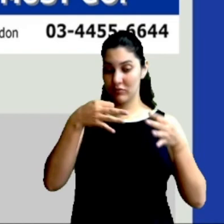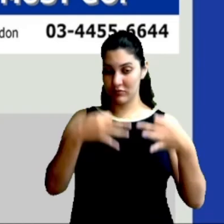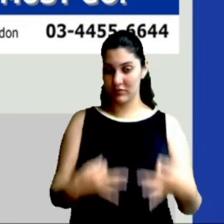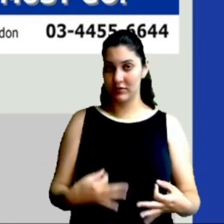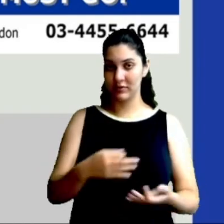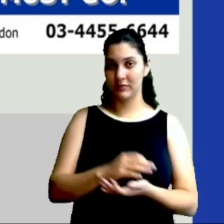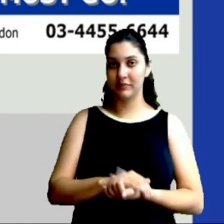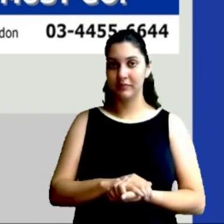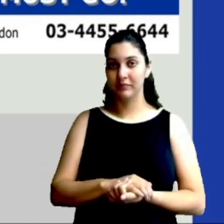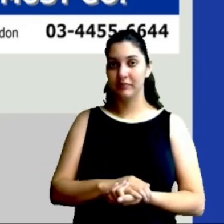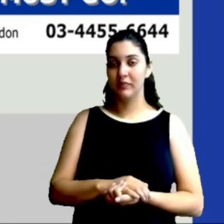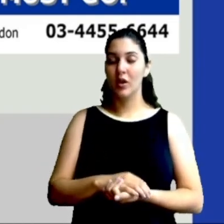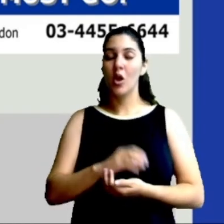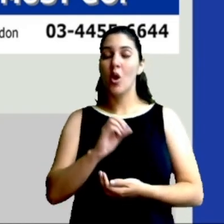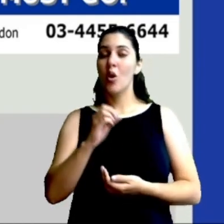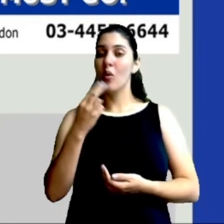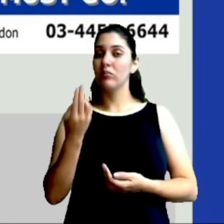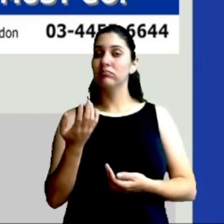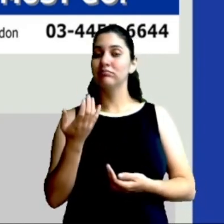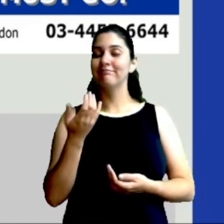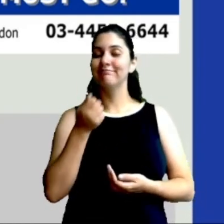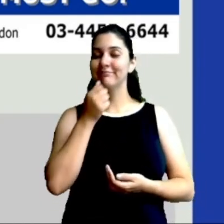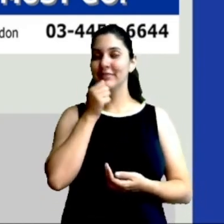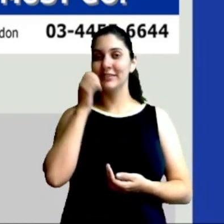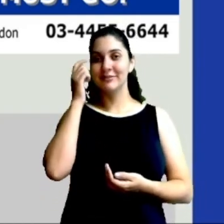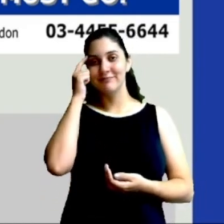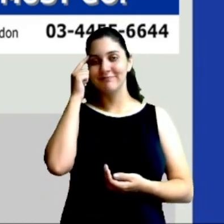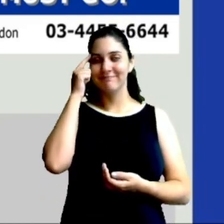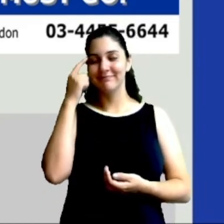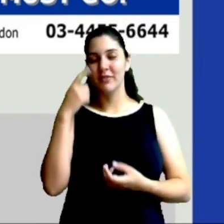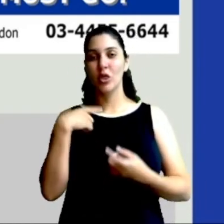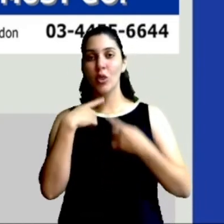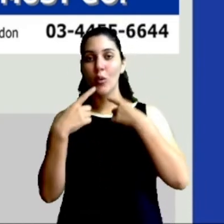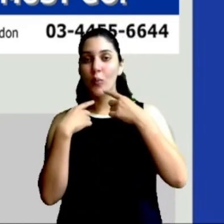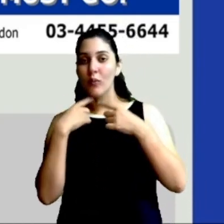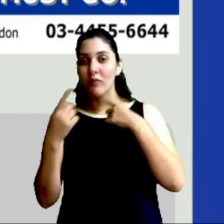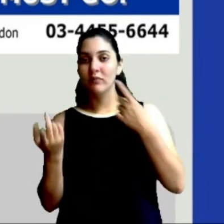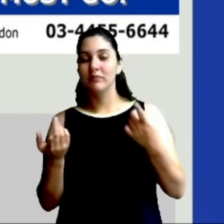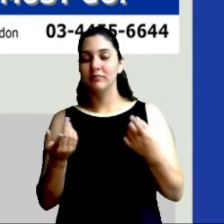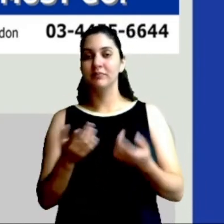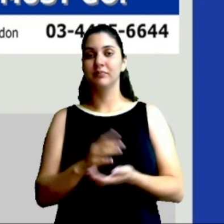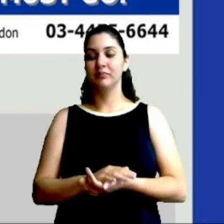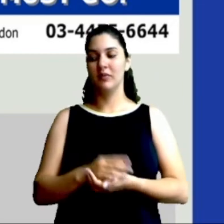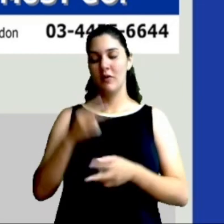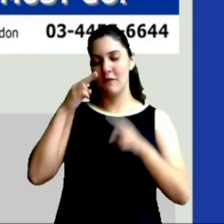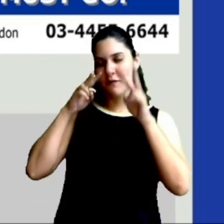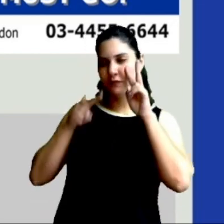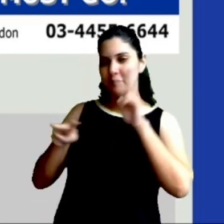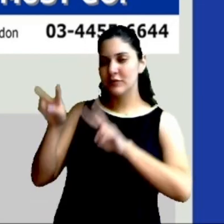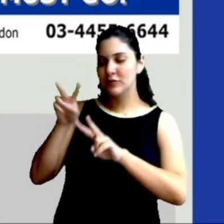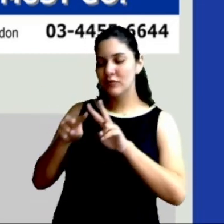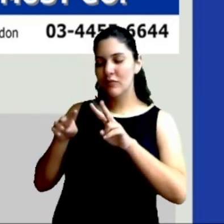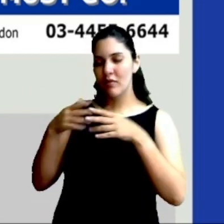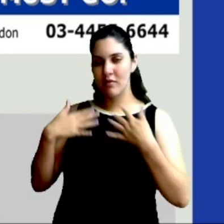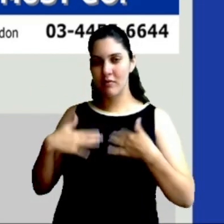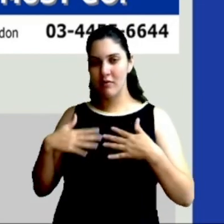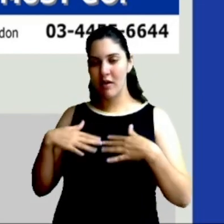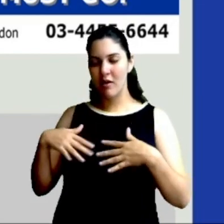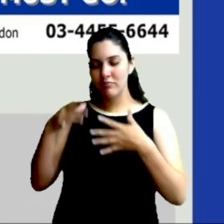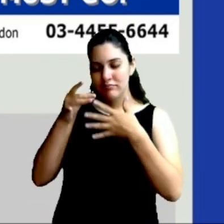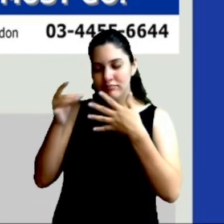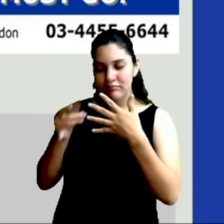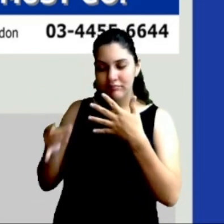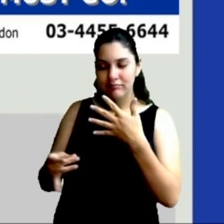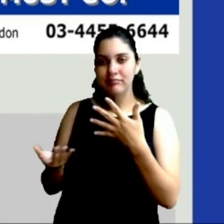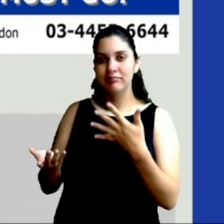correta? Ou será que você ainda tem dúvidas? Tá? Olha direitinho,